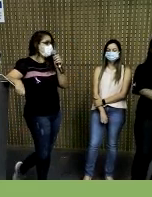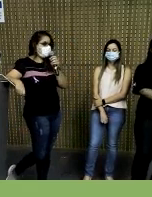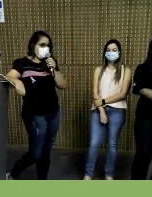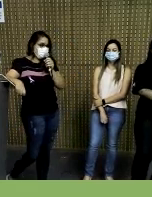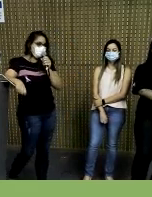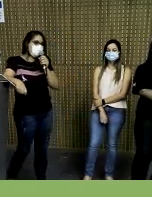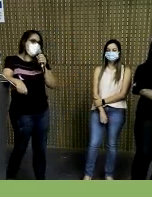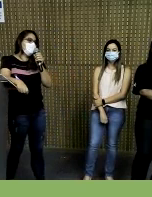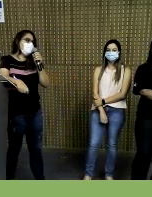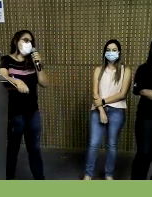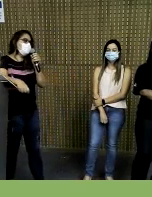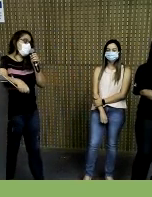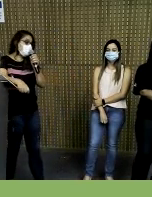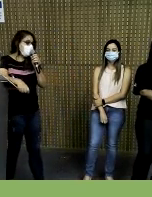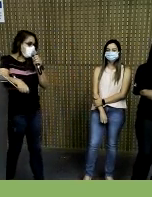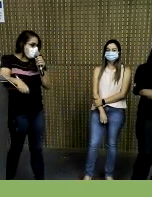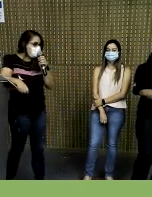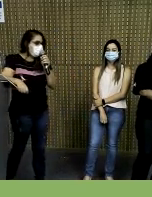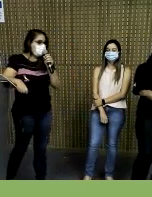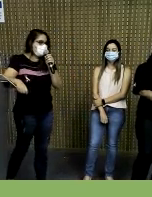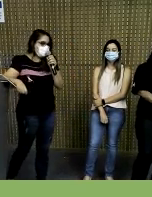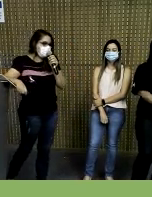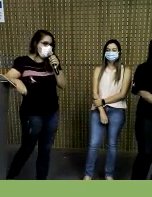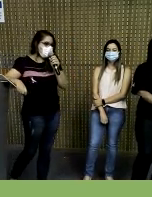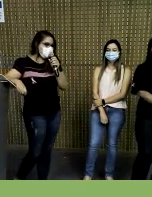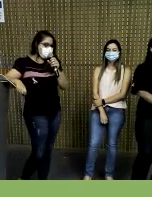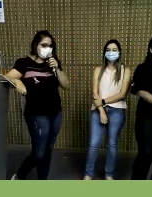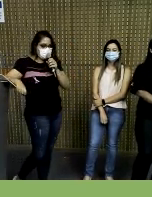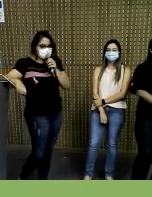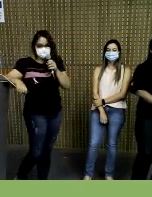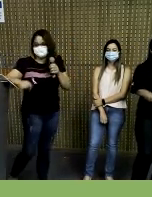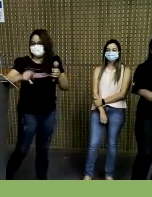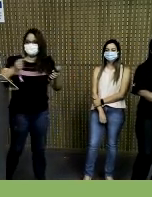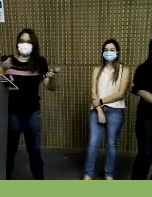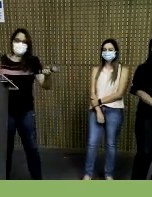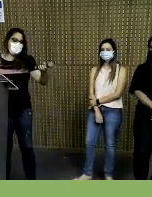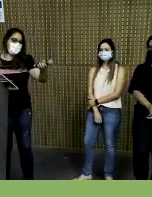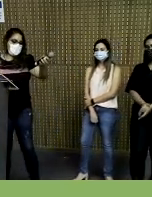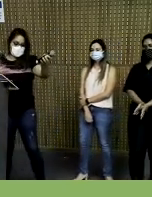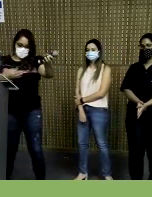representativos do real trabalho que a nossa equipe faz. Obrigada.